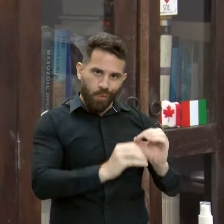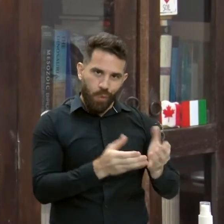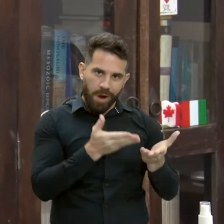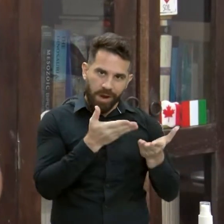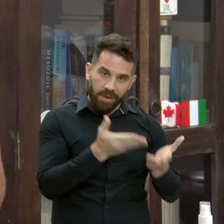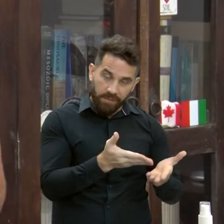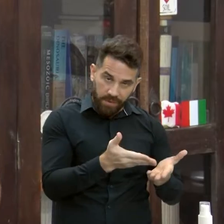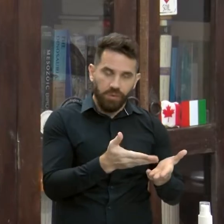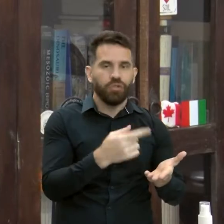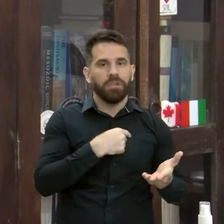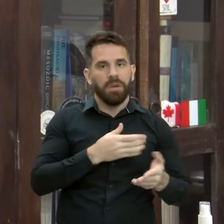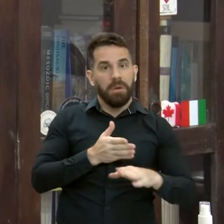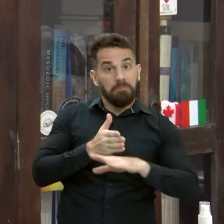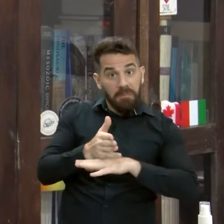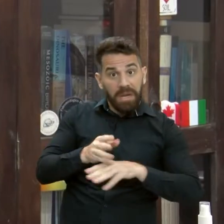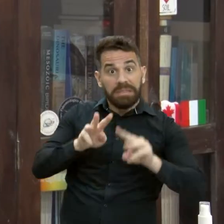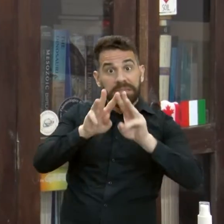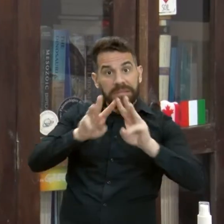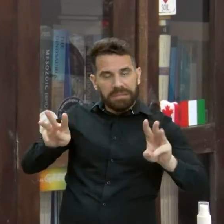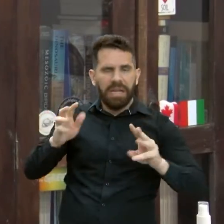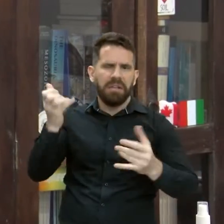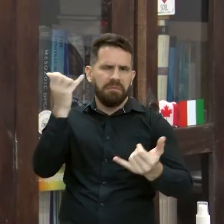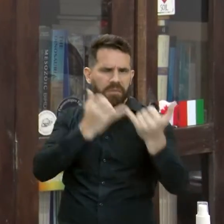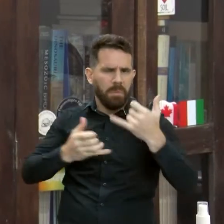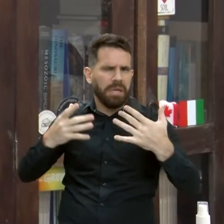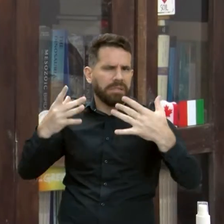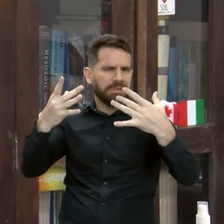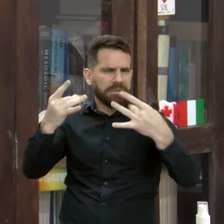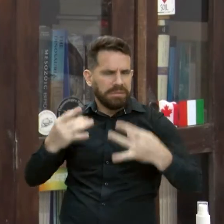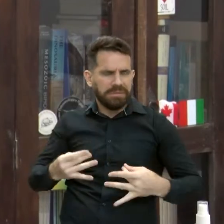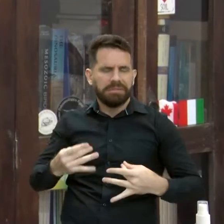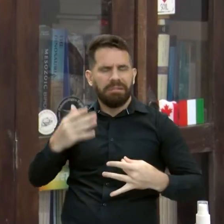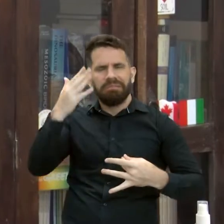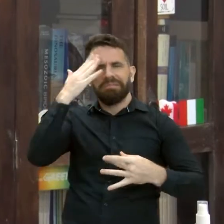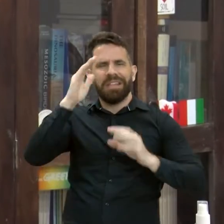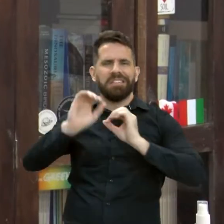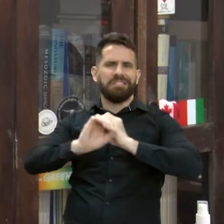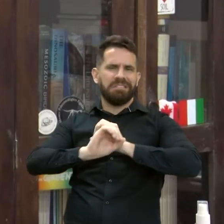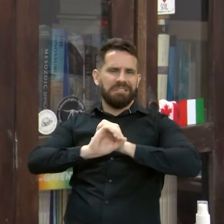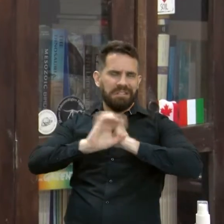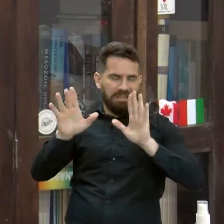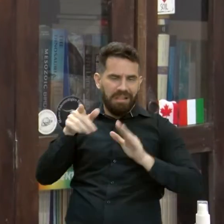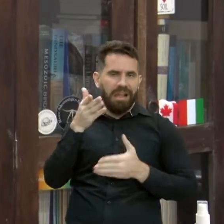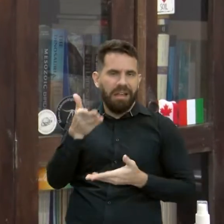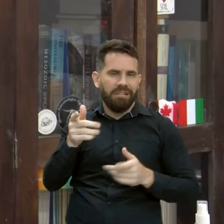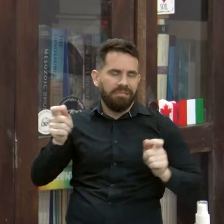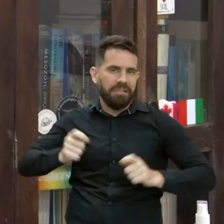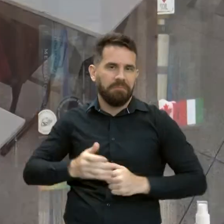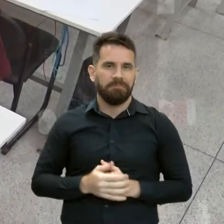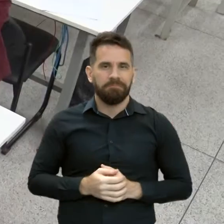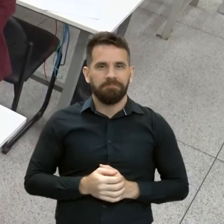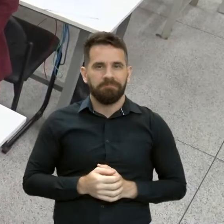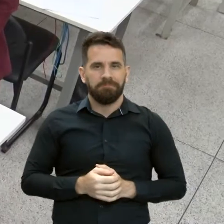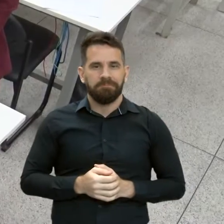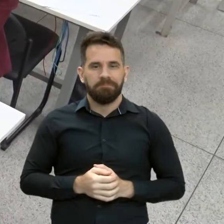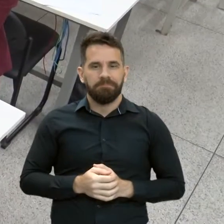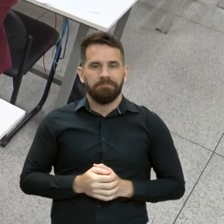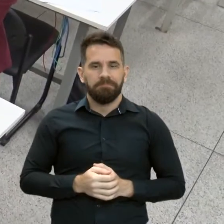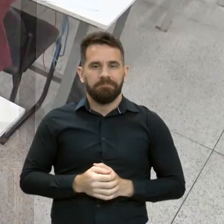UFG. Acesse, por lá você vai ter muito mais informação de maneira descomplicada, de maneira simples, é bem bacana.